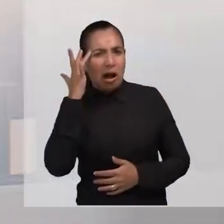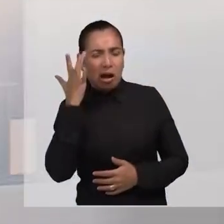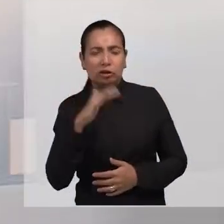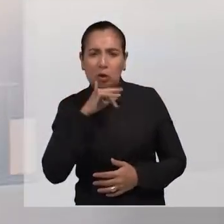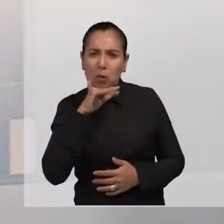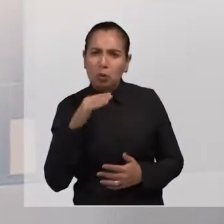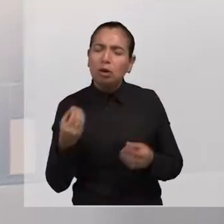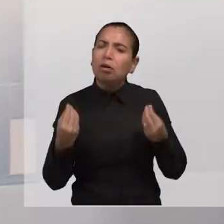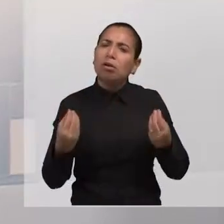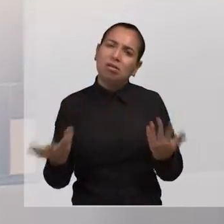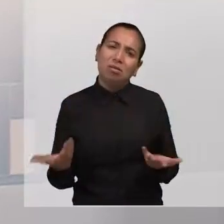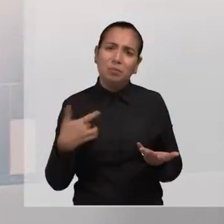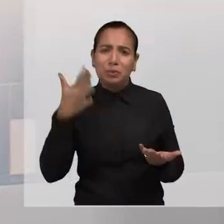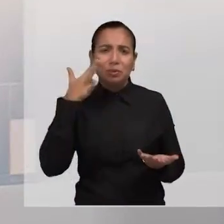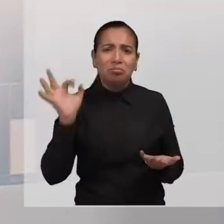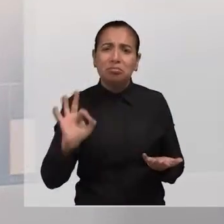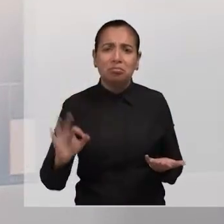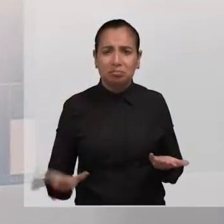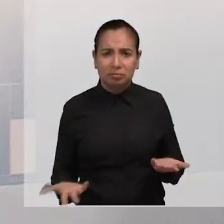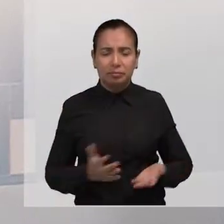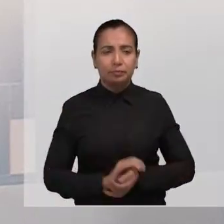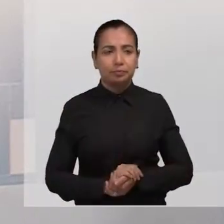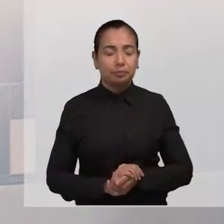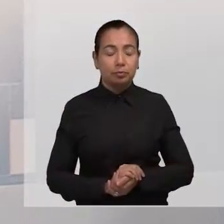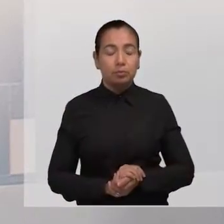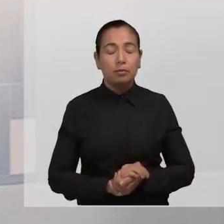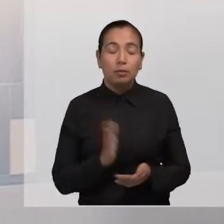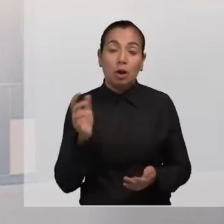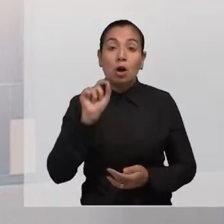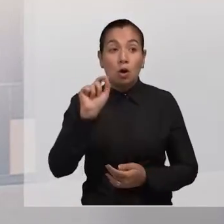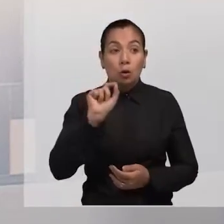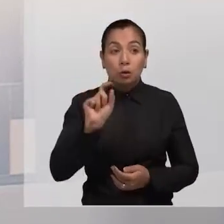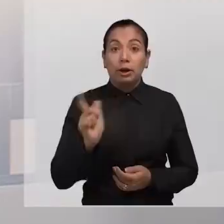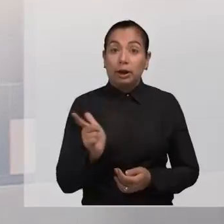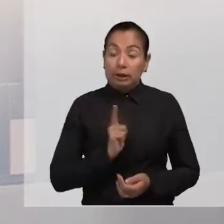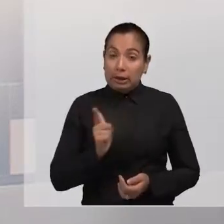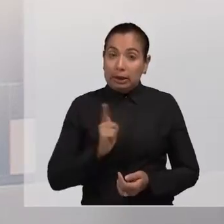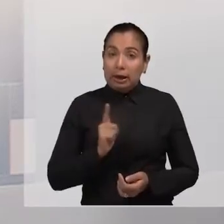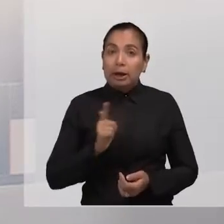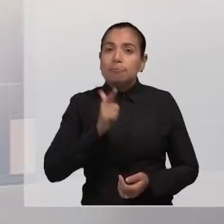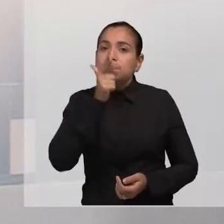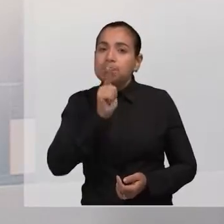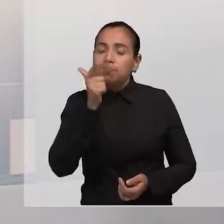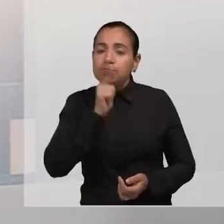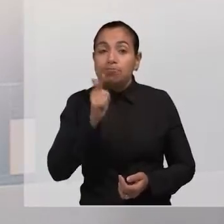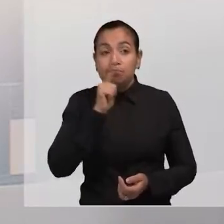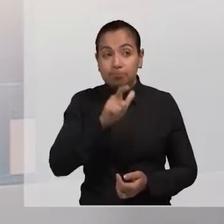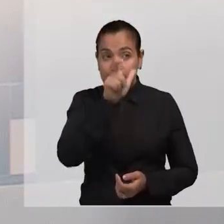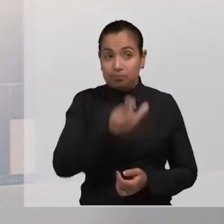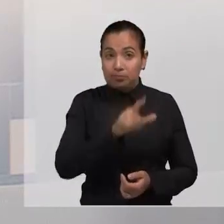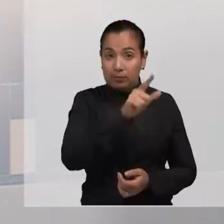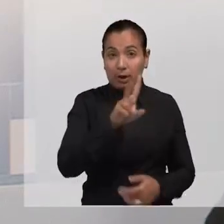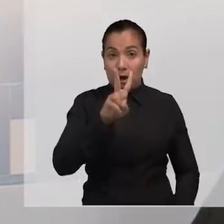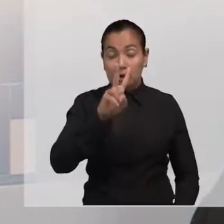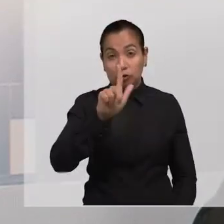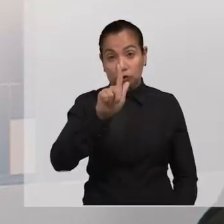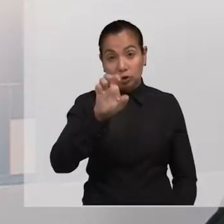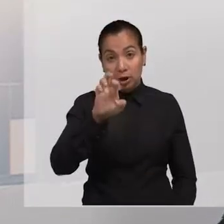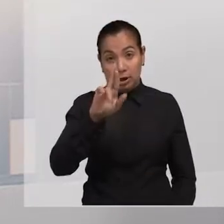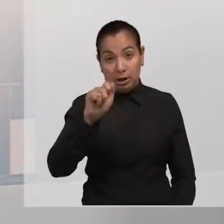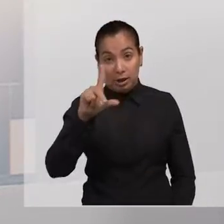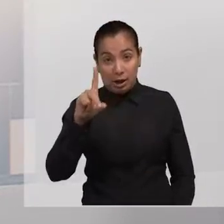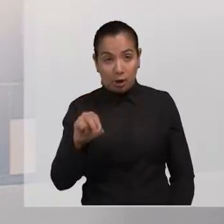Voltando para as eleições. Você tem, teoricamente, uma grande vitória de Geraldo Alckmin quando mesmo consegue